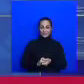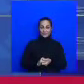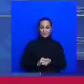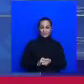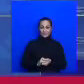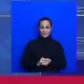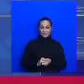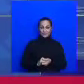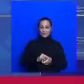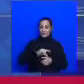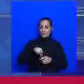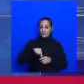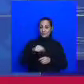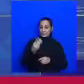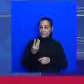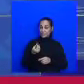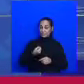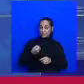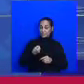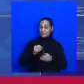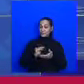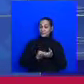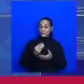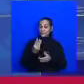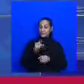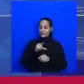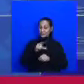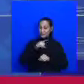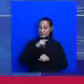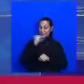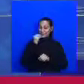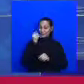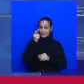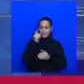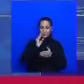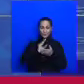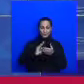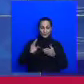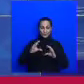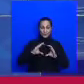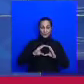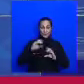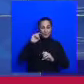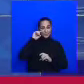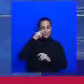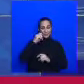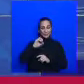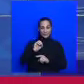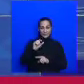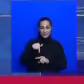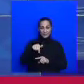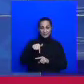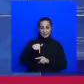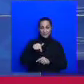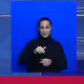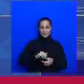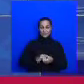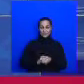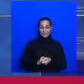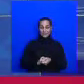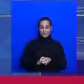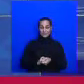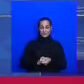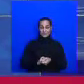16. Foram sorteados 3 números, faltam 3. Você ainda tem chances. Bola preta, 07.